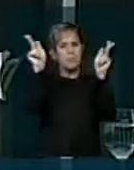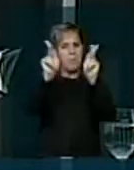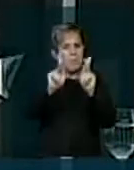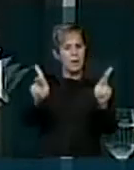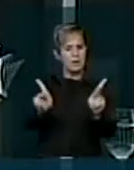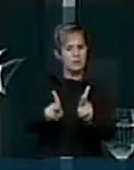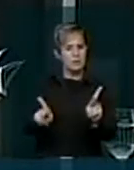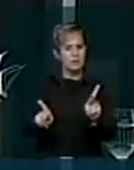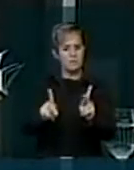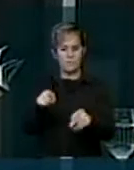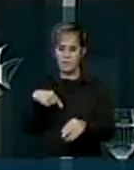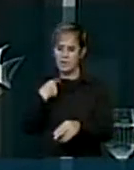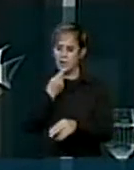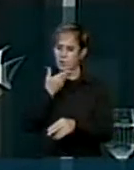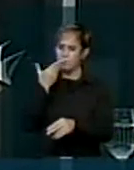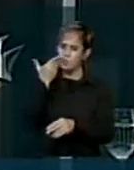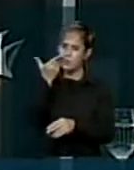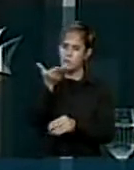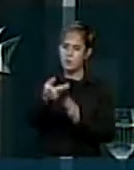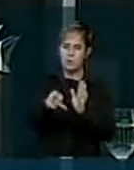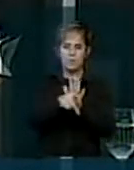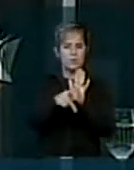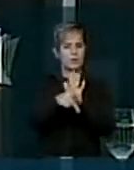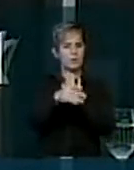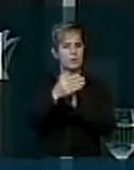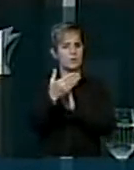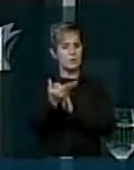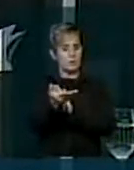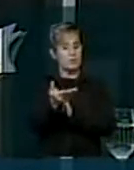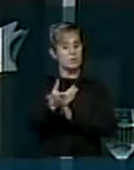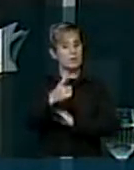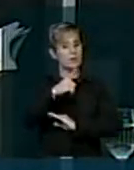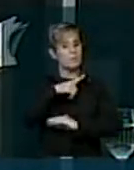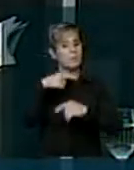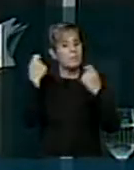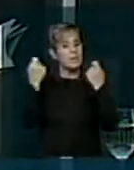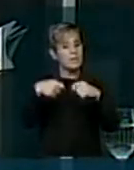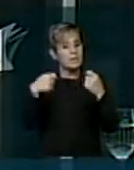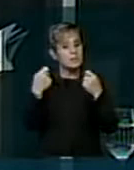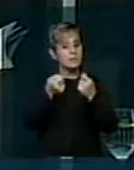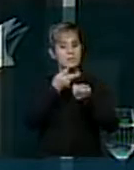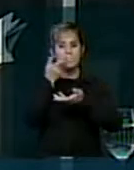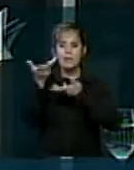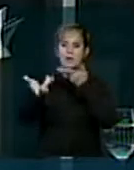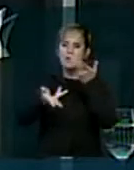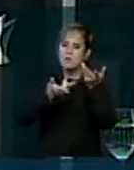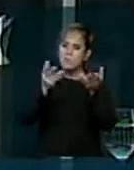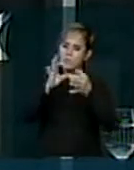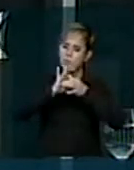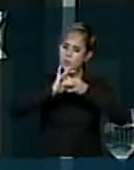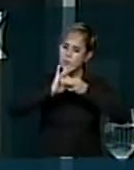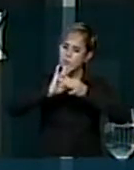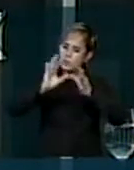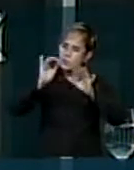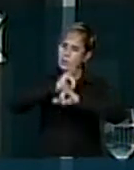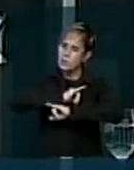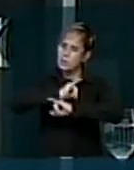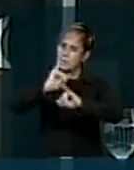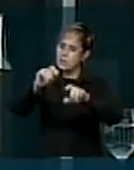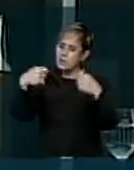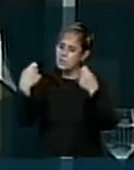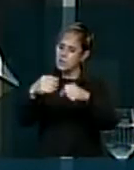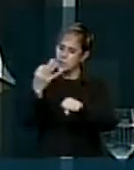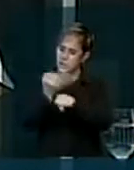nós batizamos a nossa Operação Satyagraha, nós temos que compartilhar, nós temos que